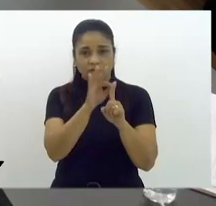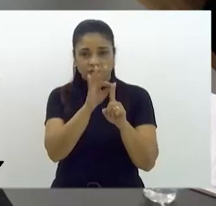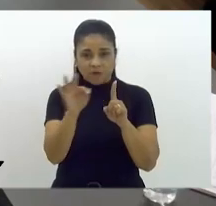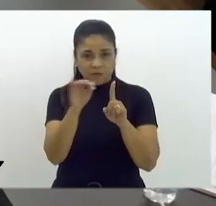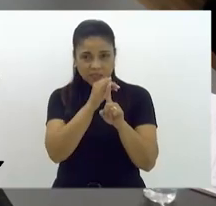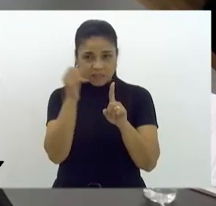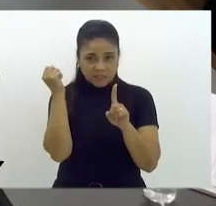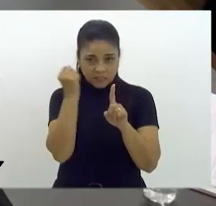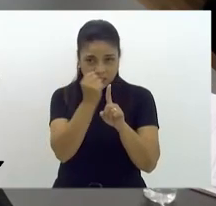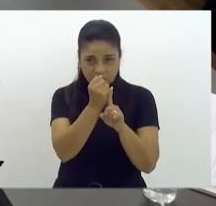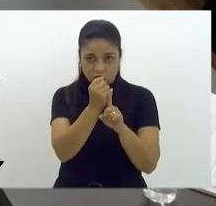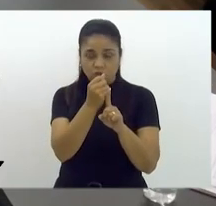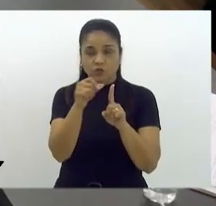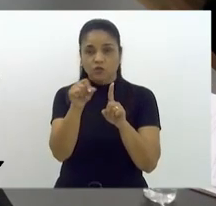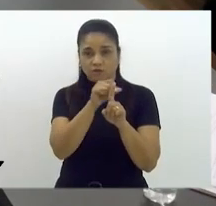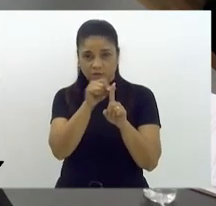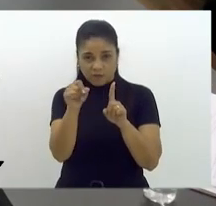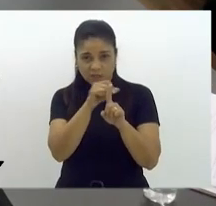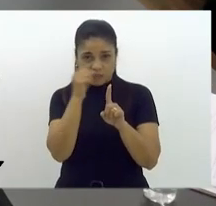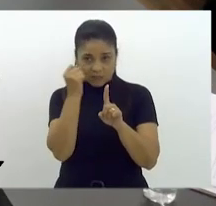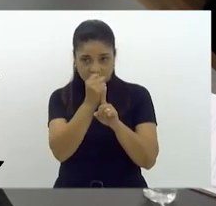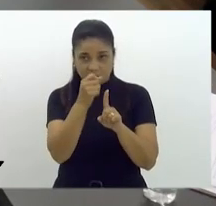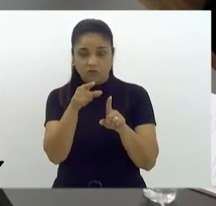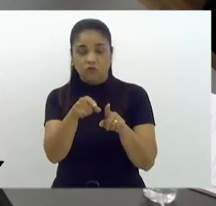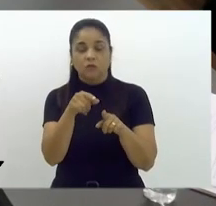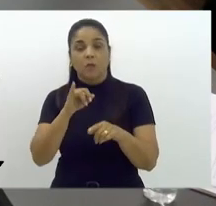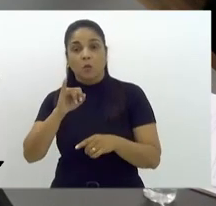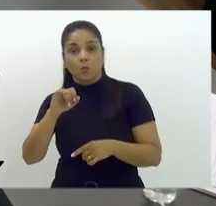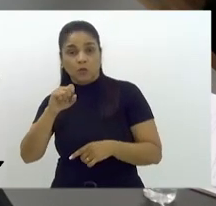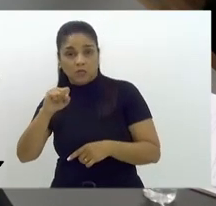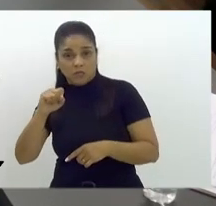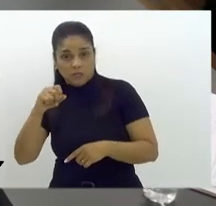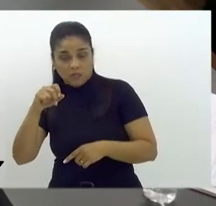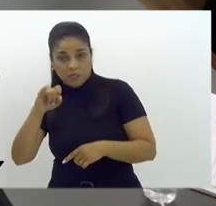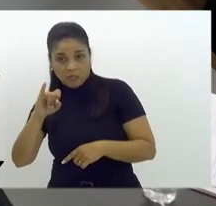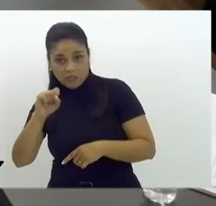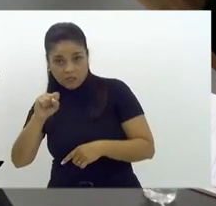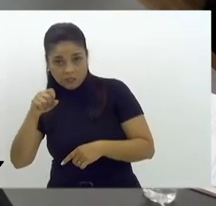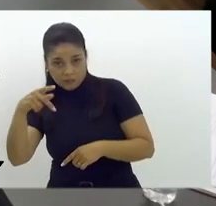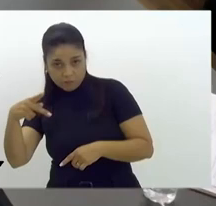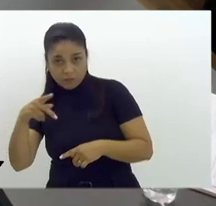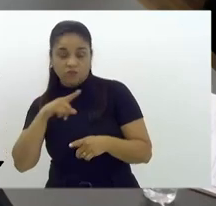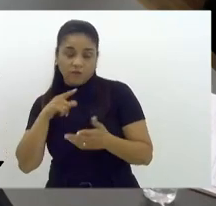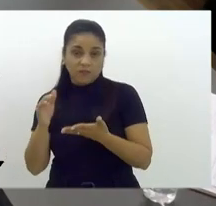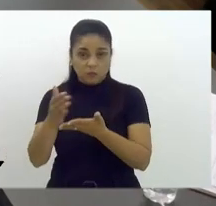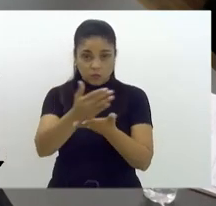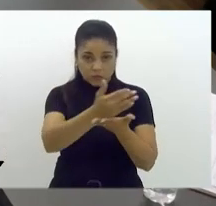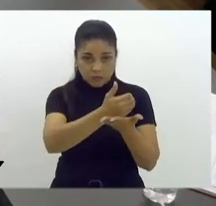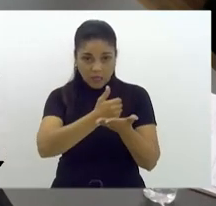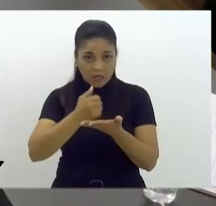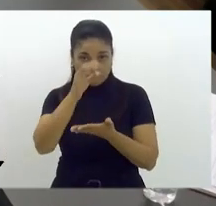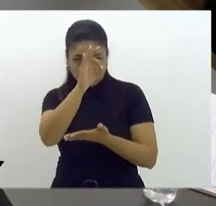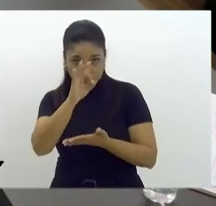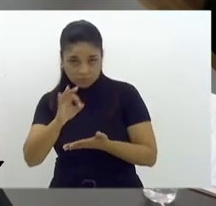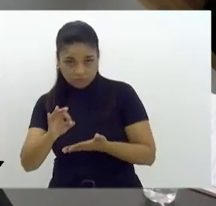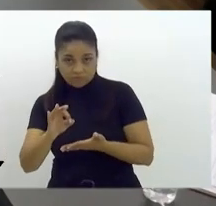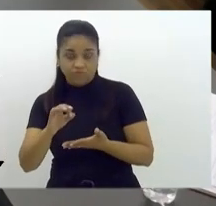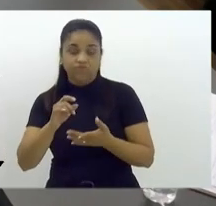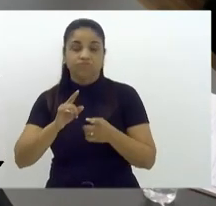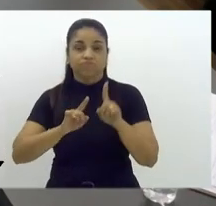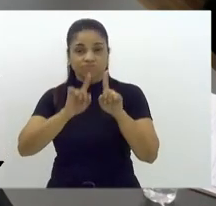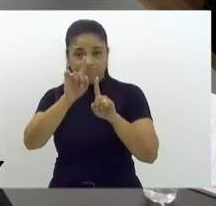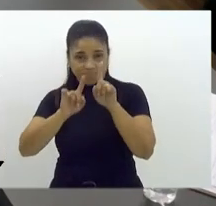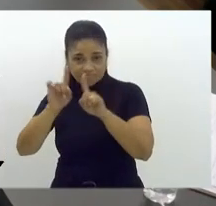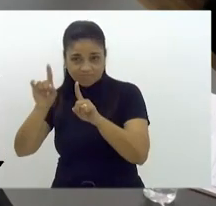principalmente para que o tivesse esse dado estatístico que a gente não pode trabalhar aqui na casa sem essa estatística sem os dados